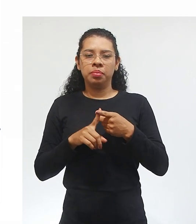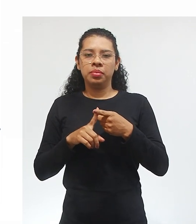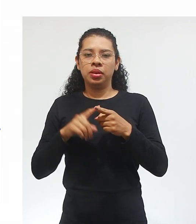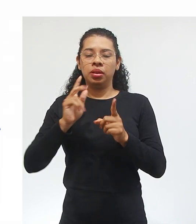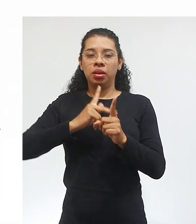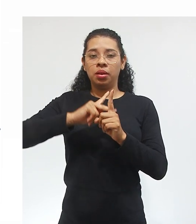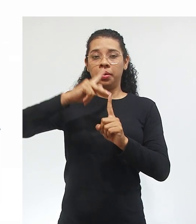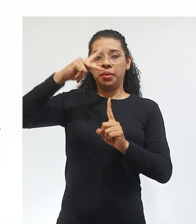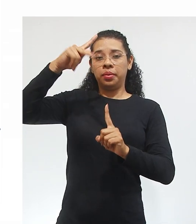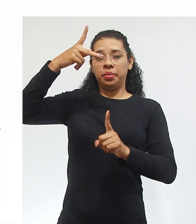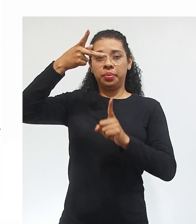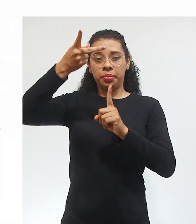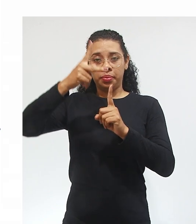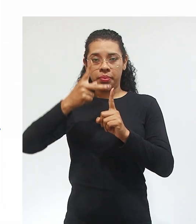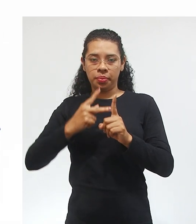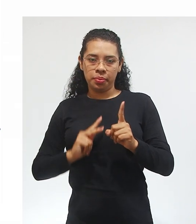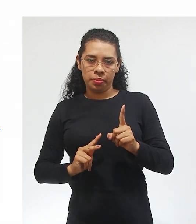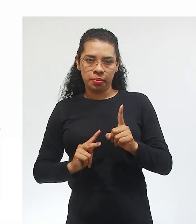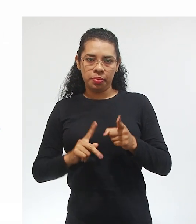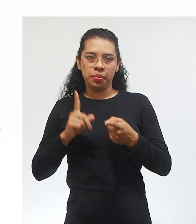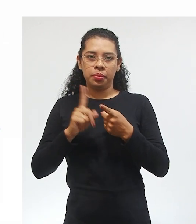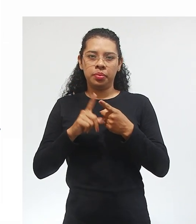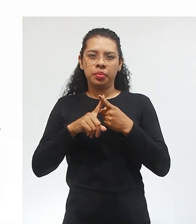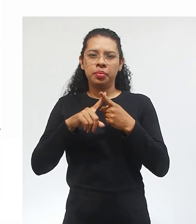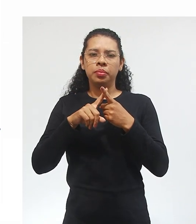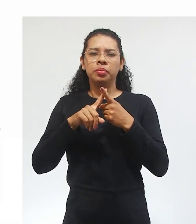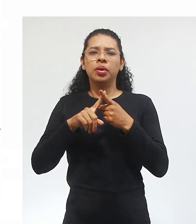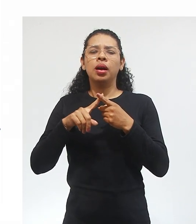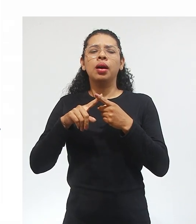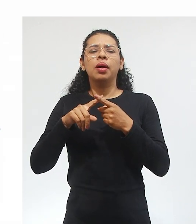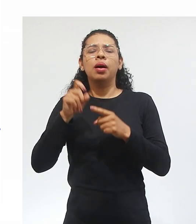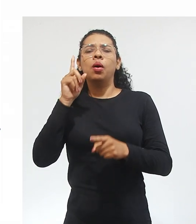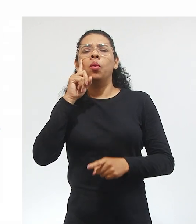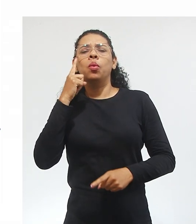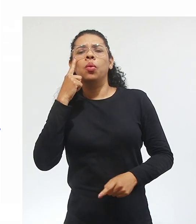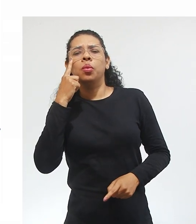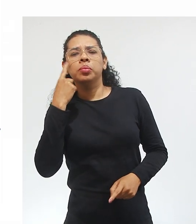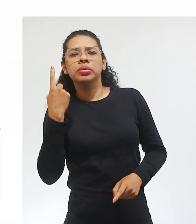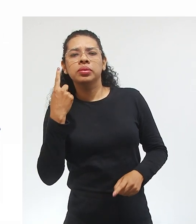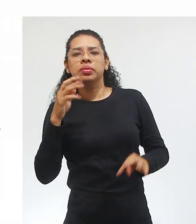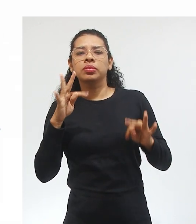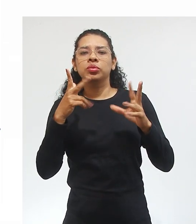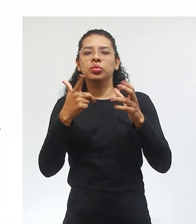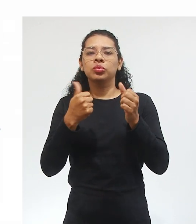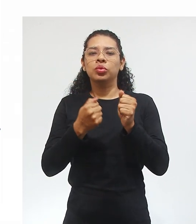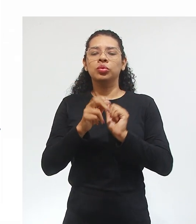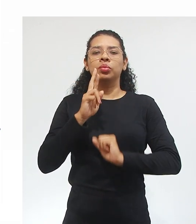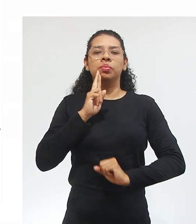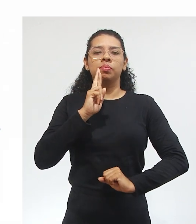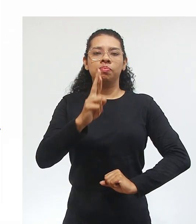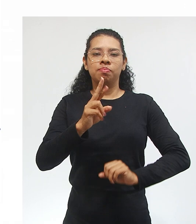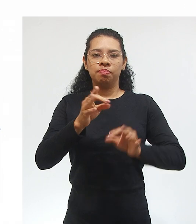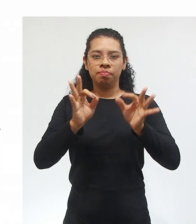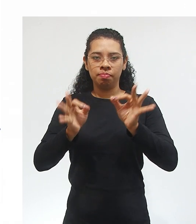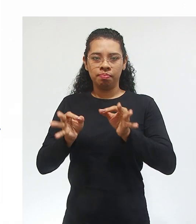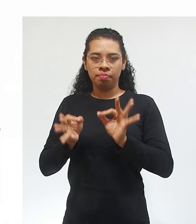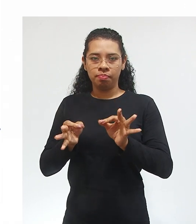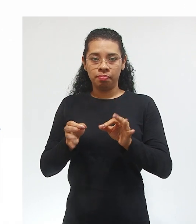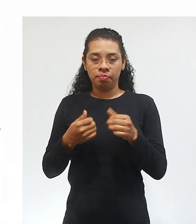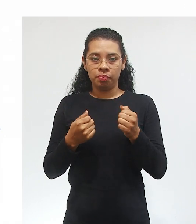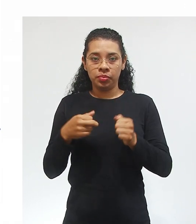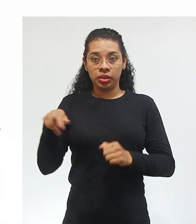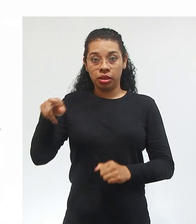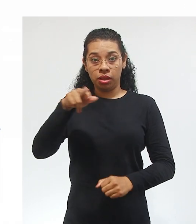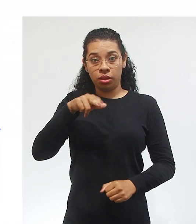contas do passivo exigível mais do PL e encontrei o total. Esse total também tem que ser